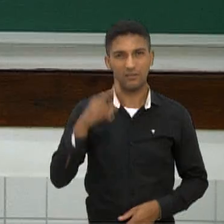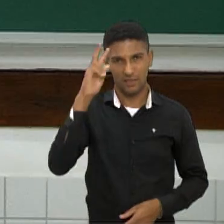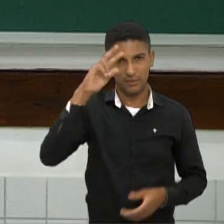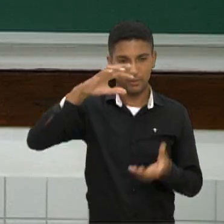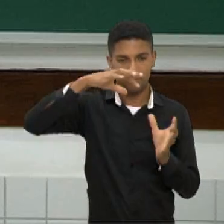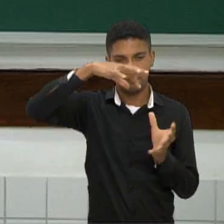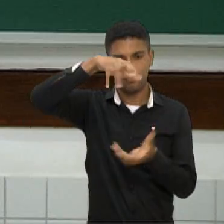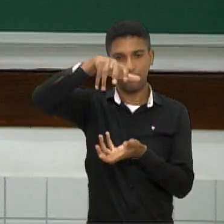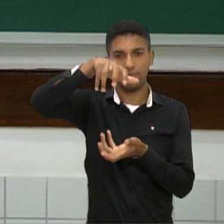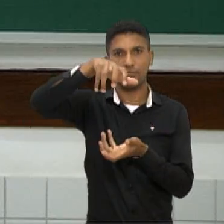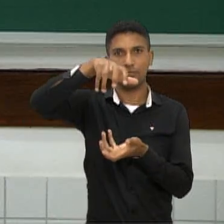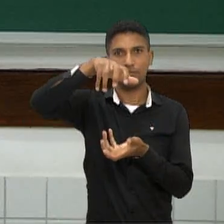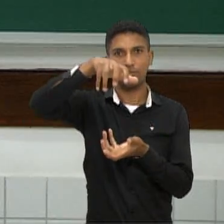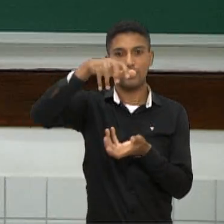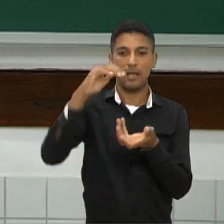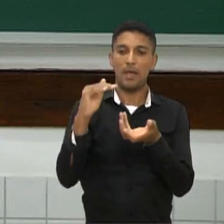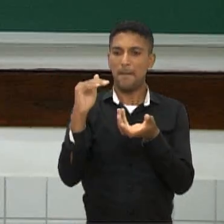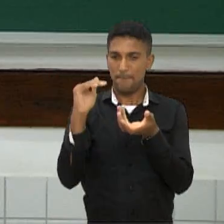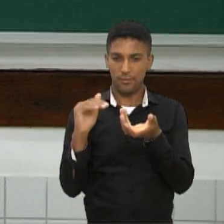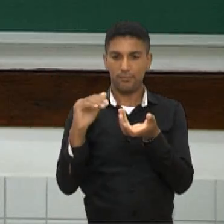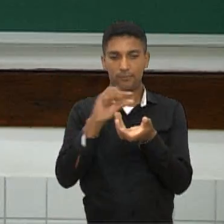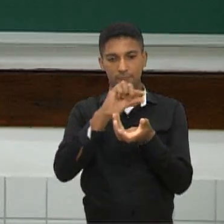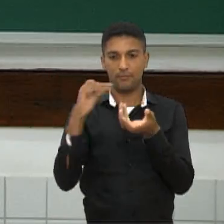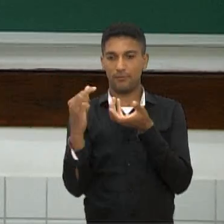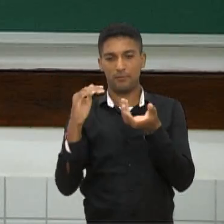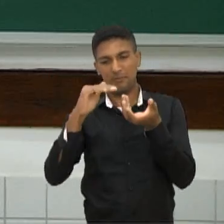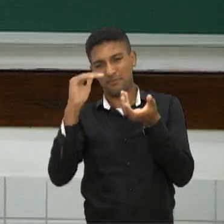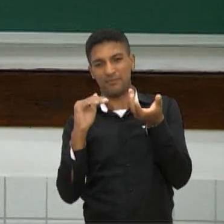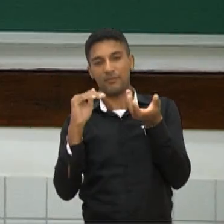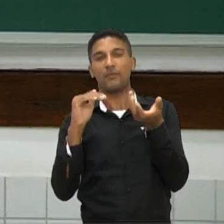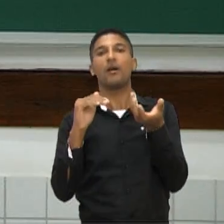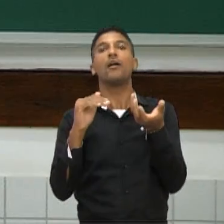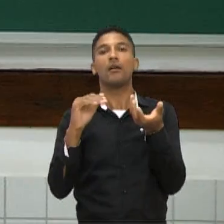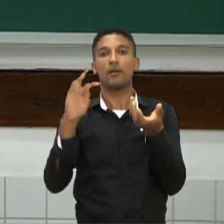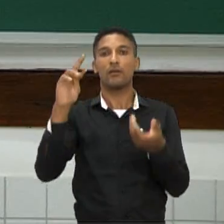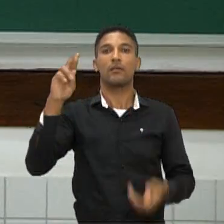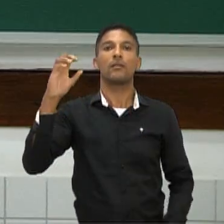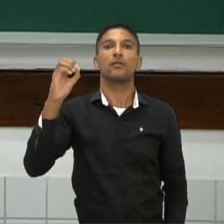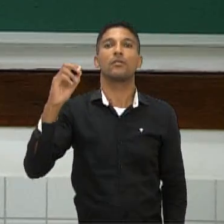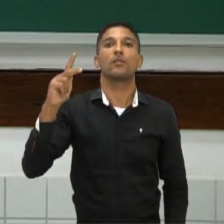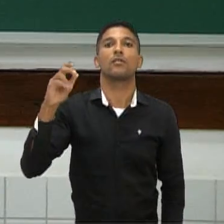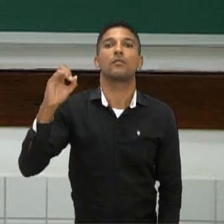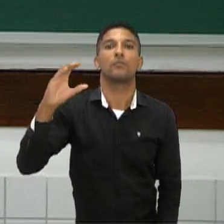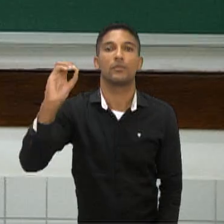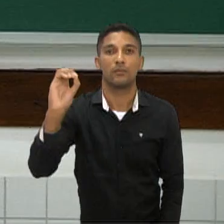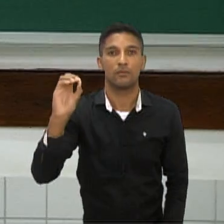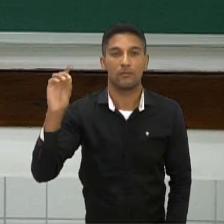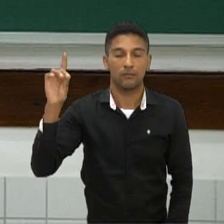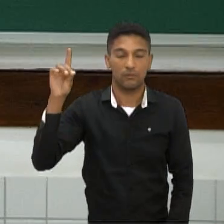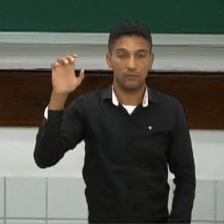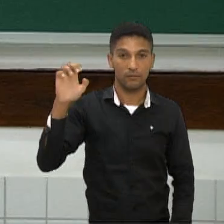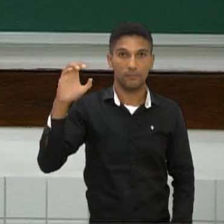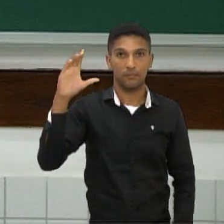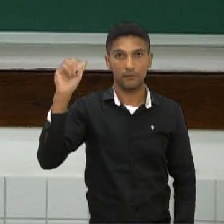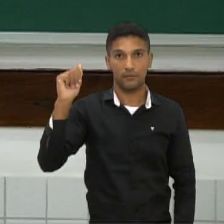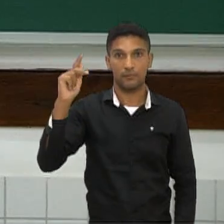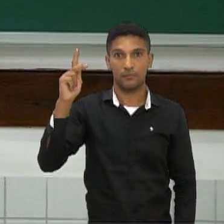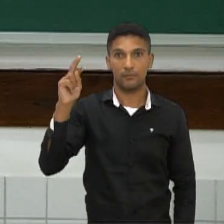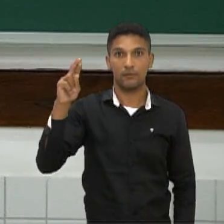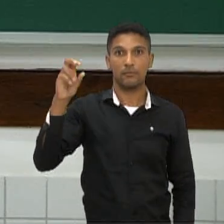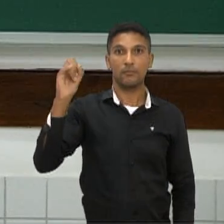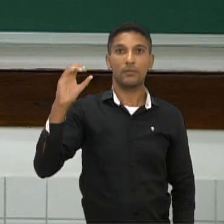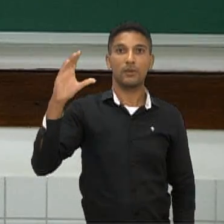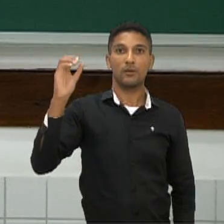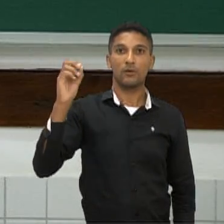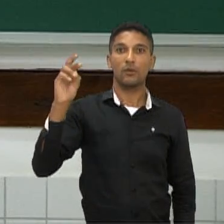De qual trópico? Falei agora, trópico de Capricórnio. Tipos de vegetação. Tipos de vegetação,